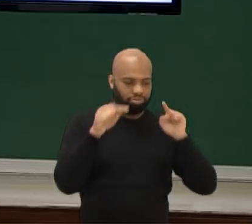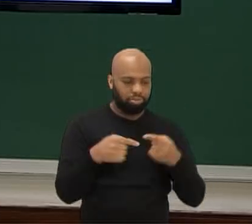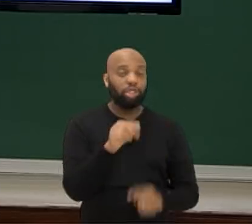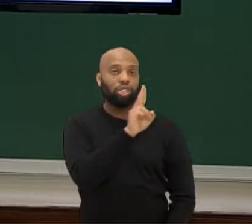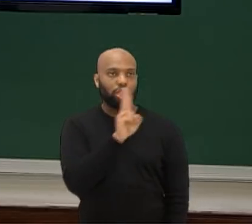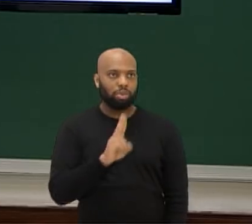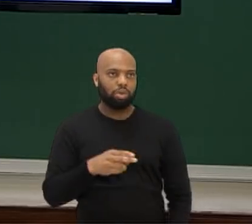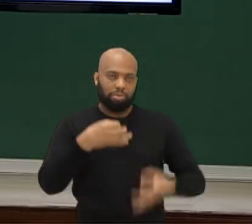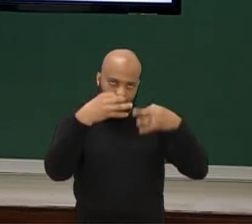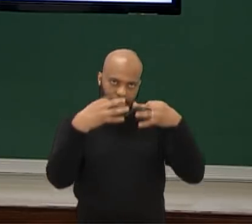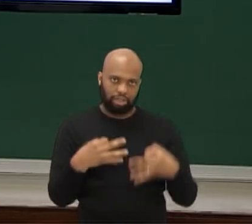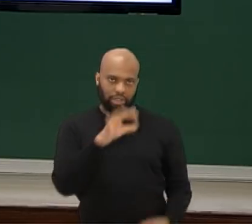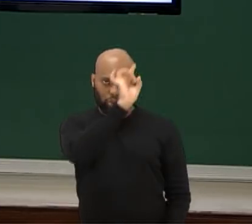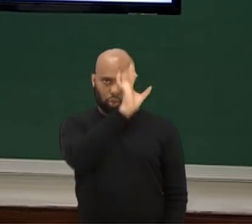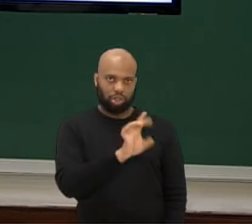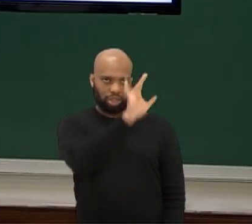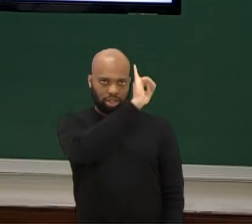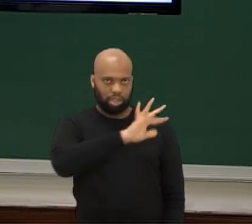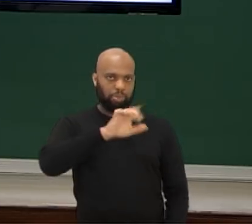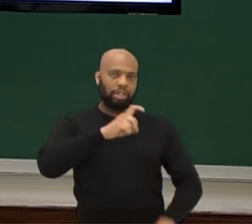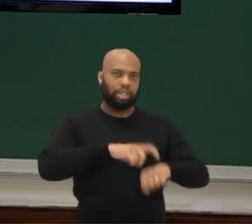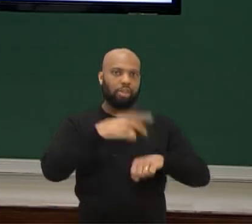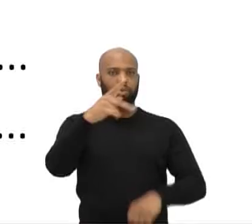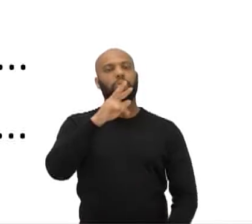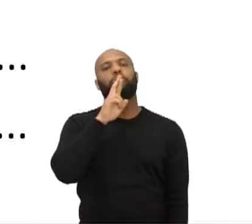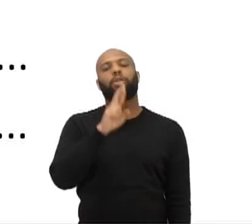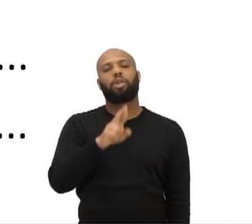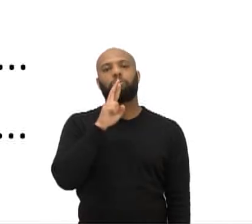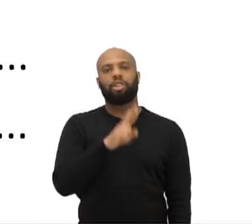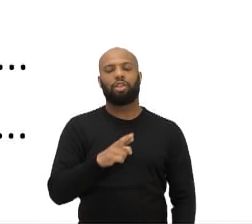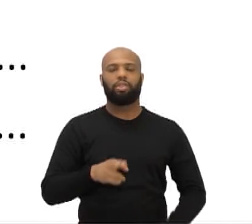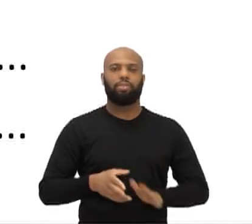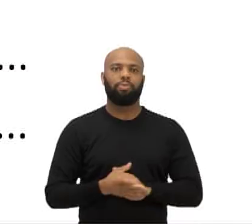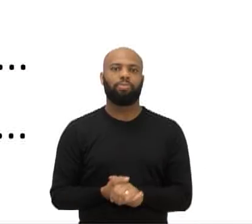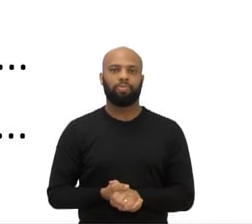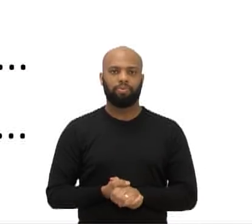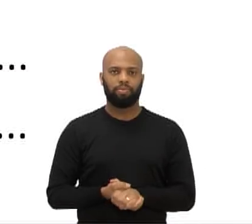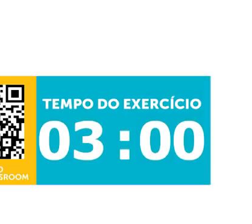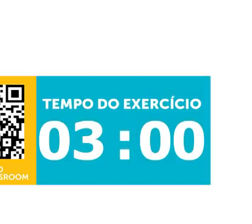simetria se associa com cada figura. Tempo para vocês.